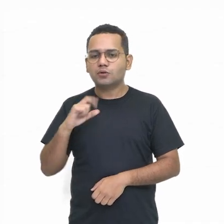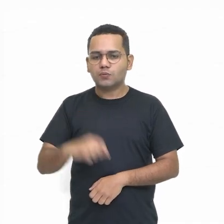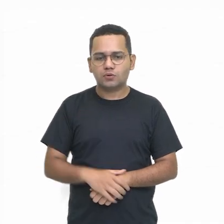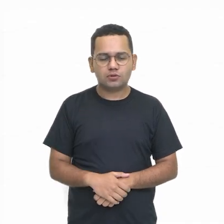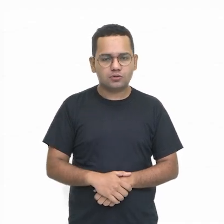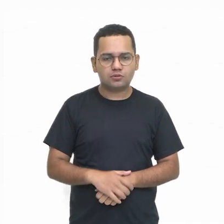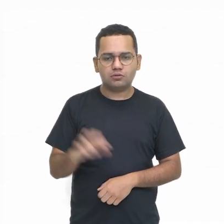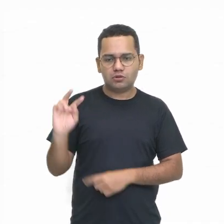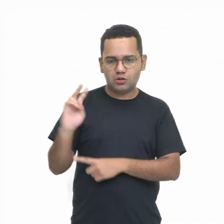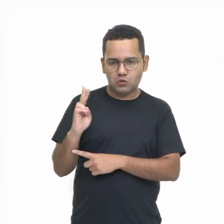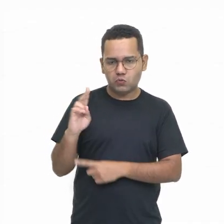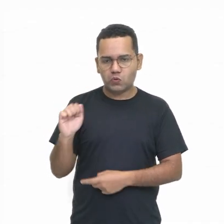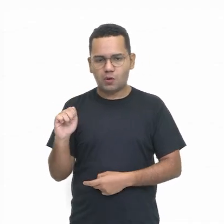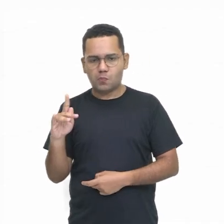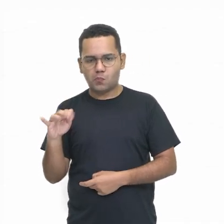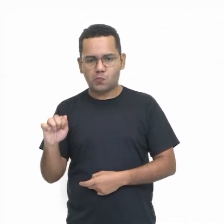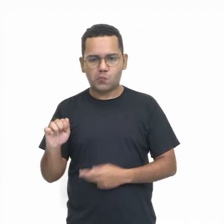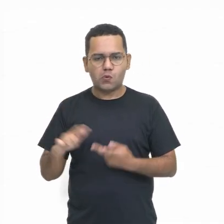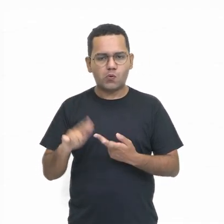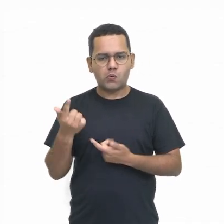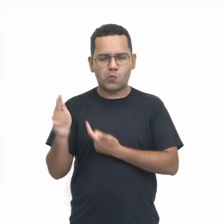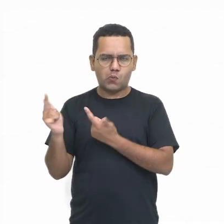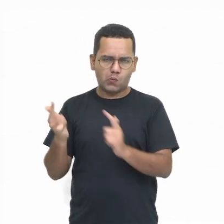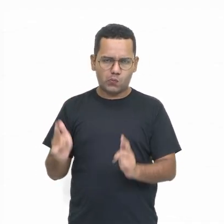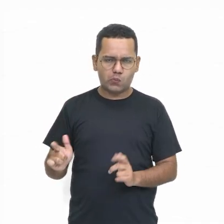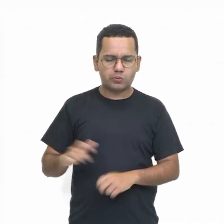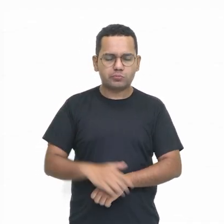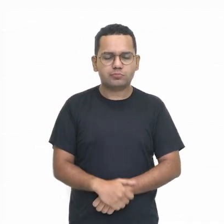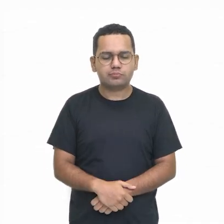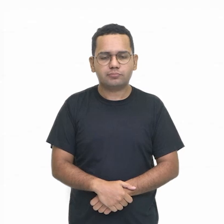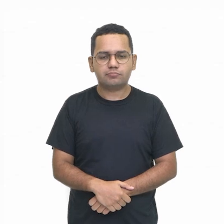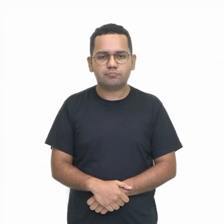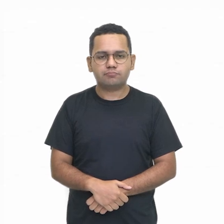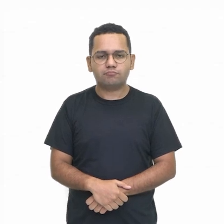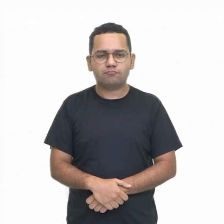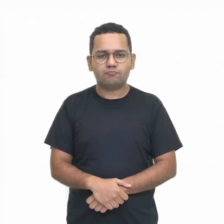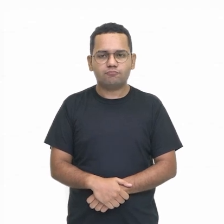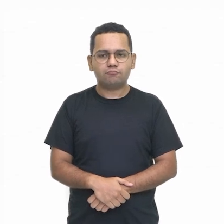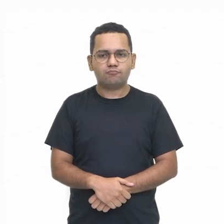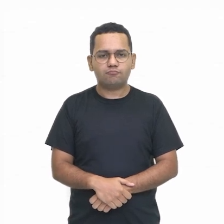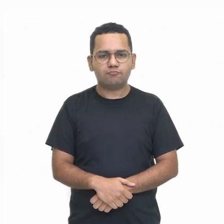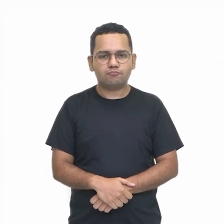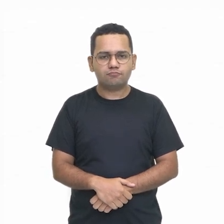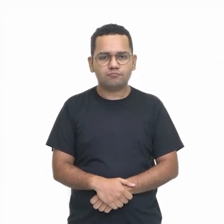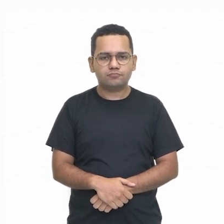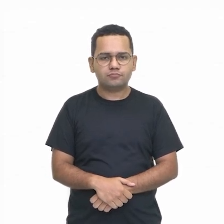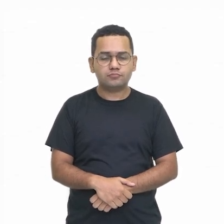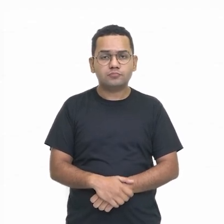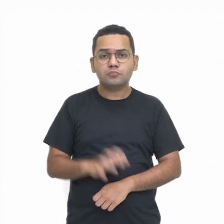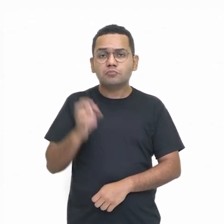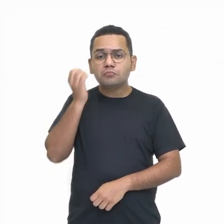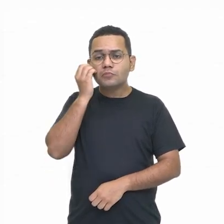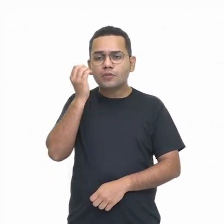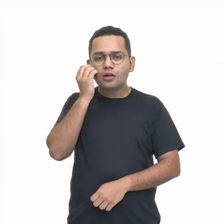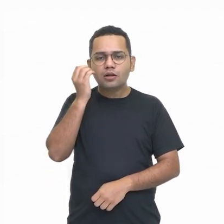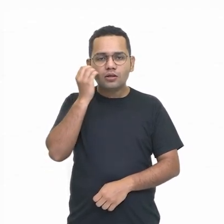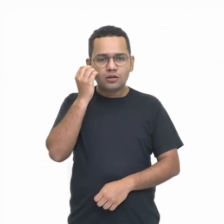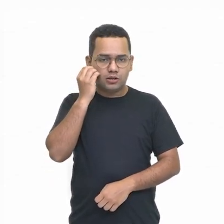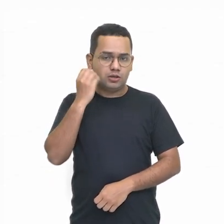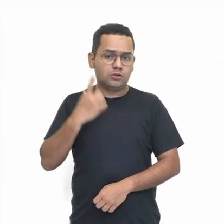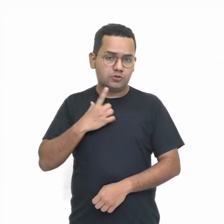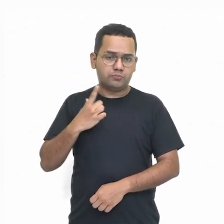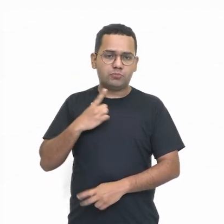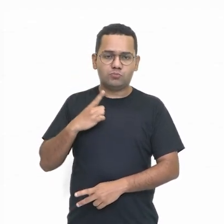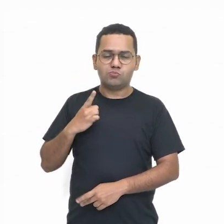atmosféricos, hidrogênio, amônia, metano, além de vapor d'água, né? E aí, esse experimento ficou conhecido